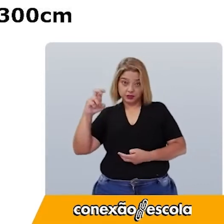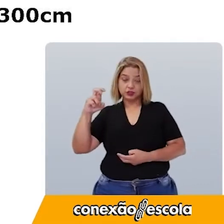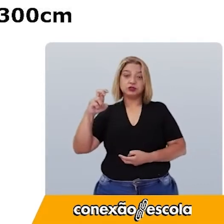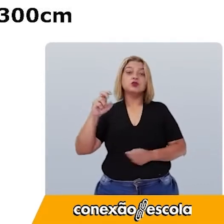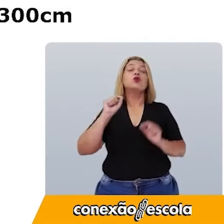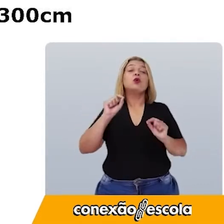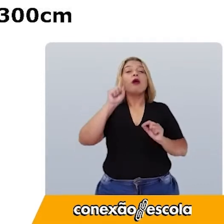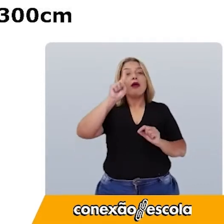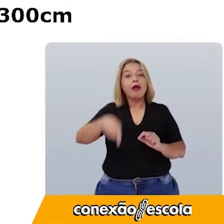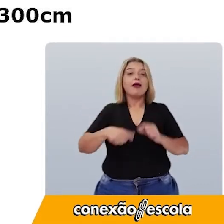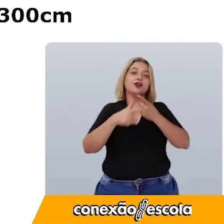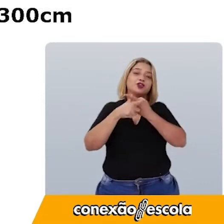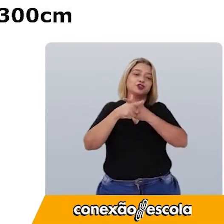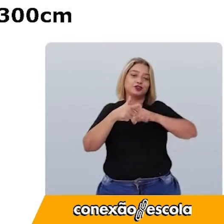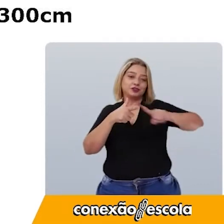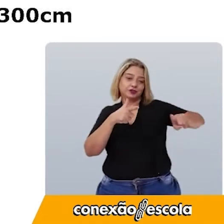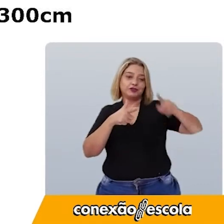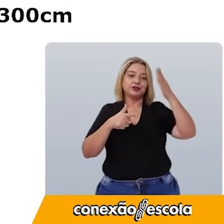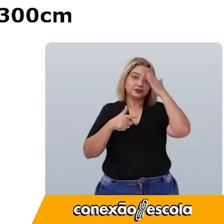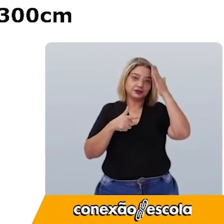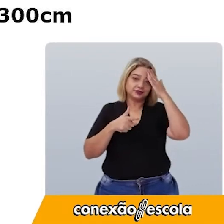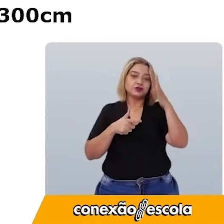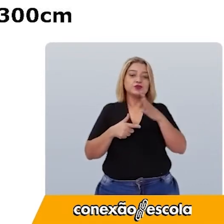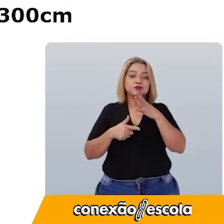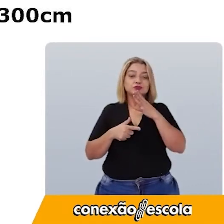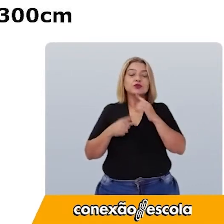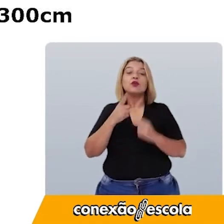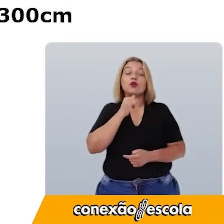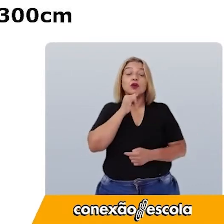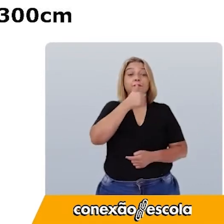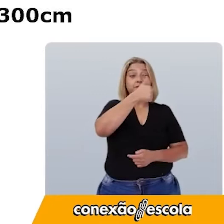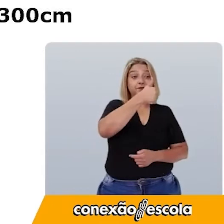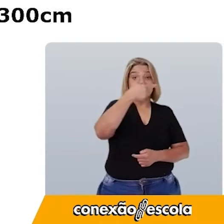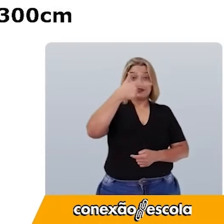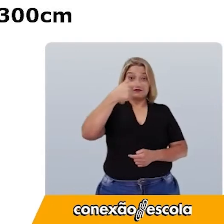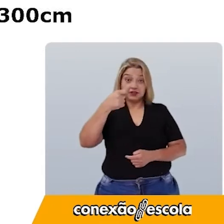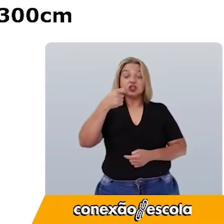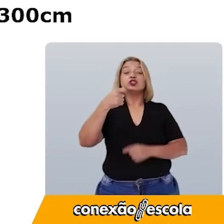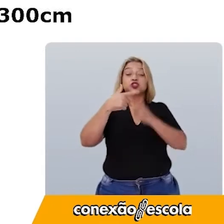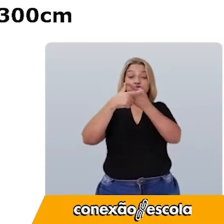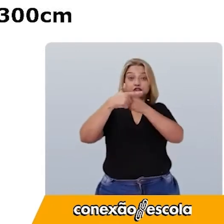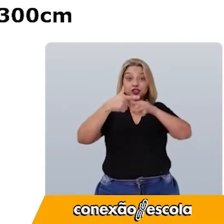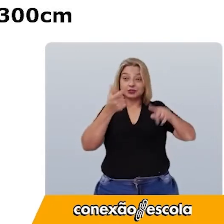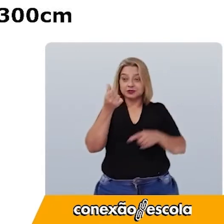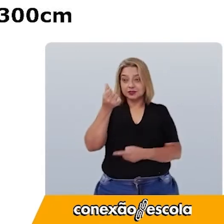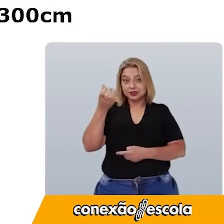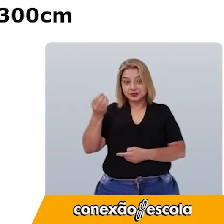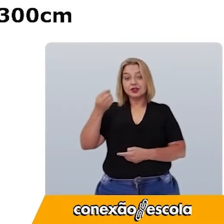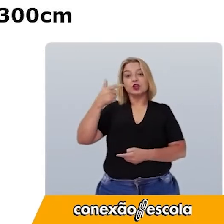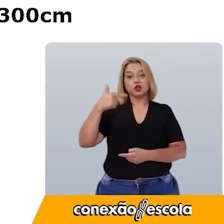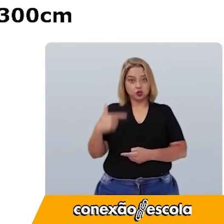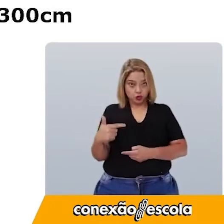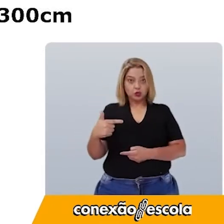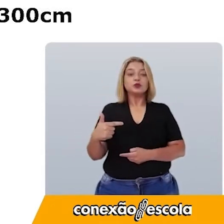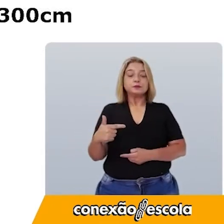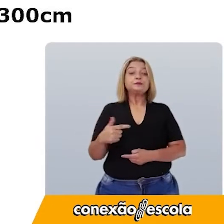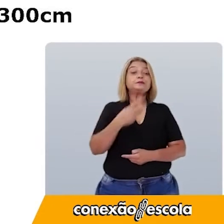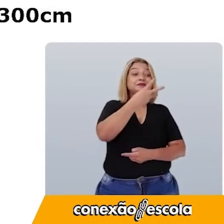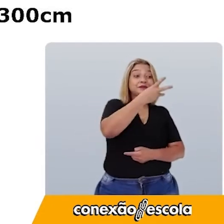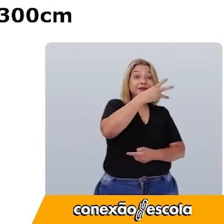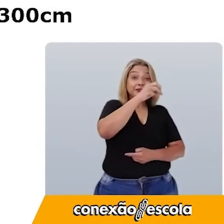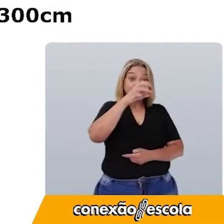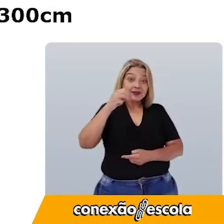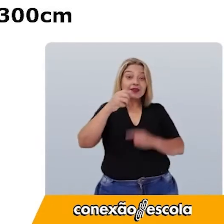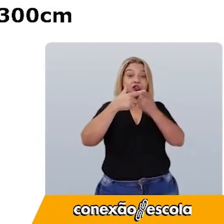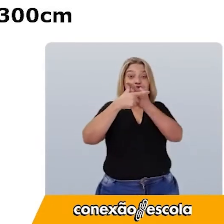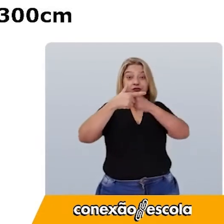divisíveis por 60. 120 dividido por 60 é 2 e 300 dividido por 60